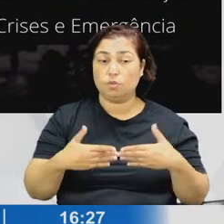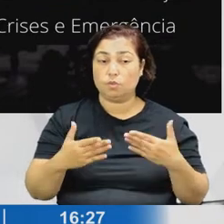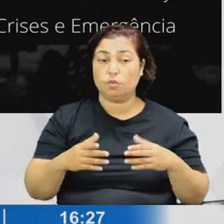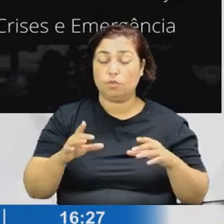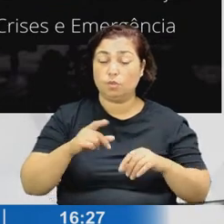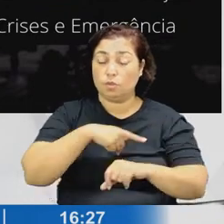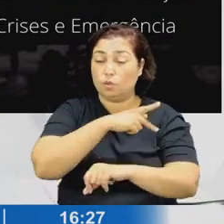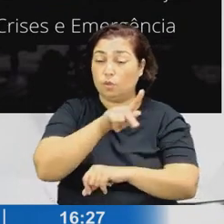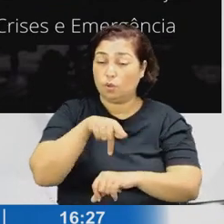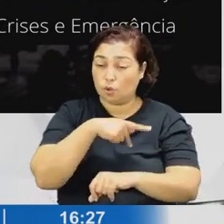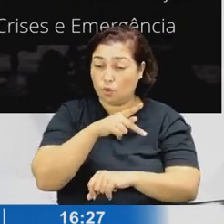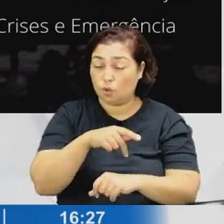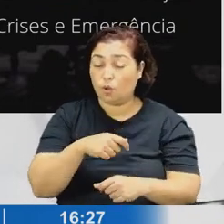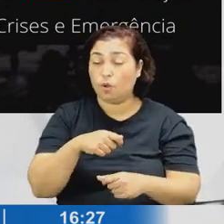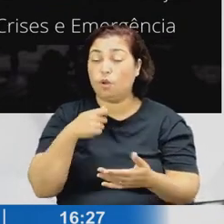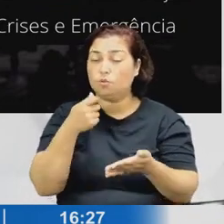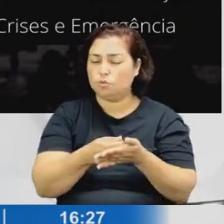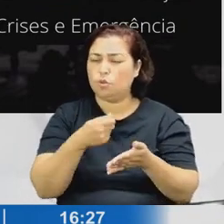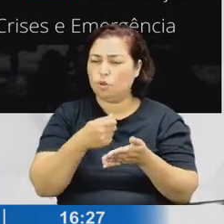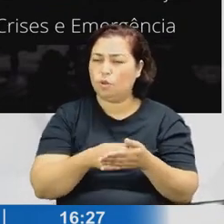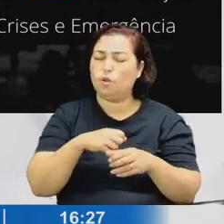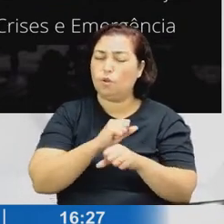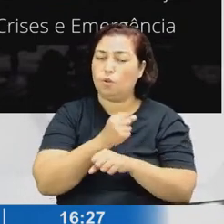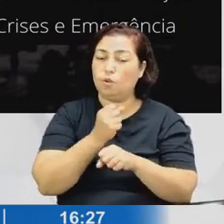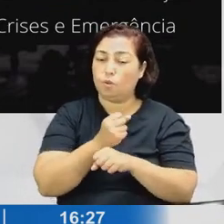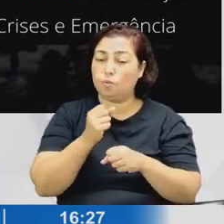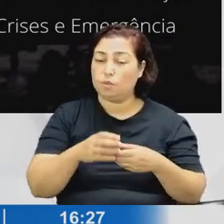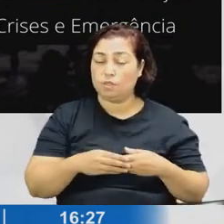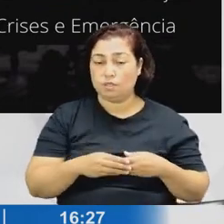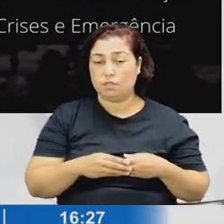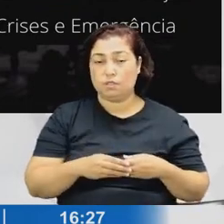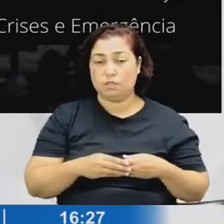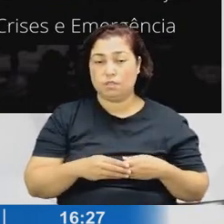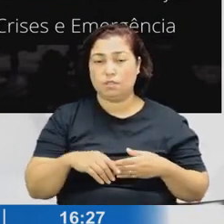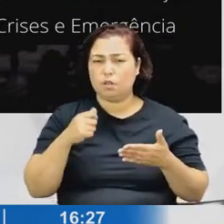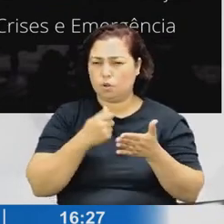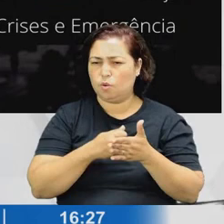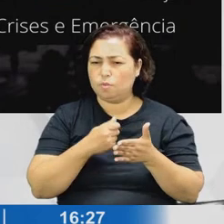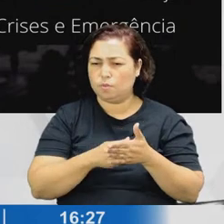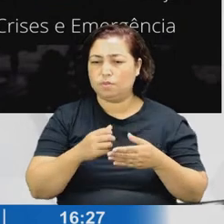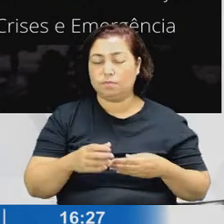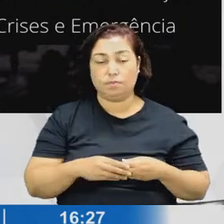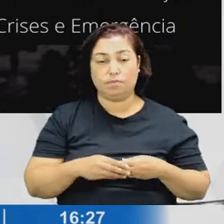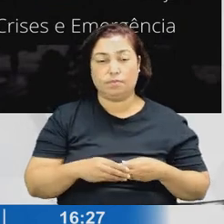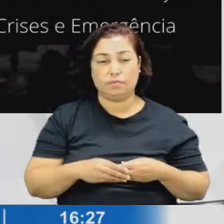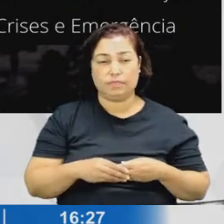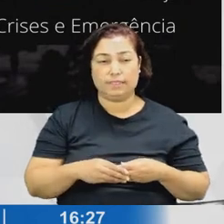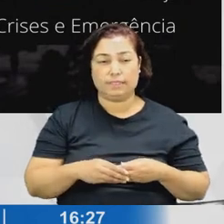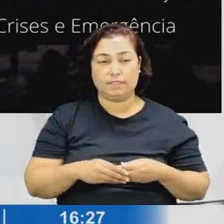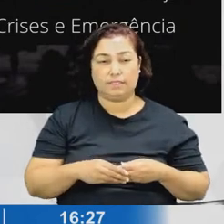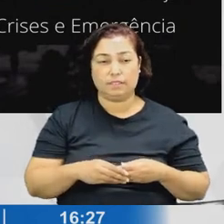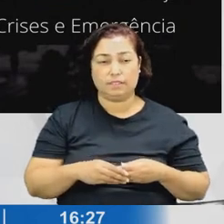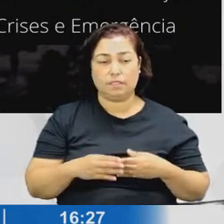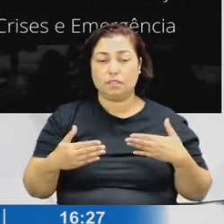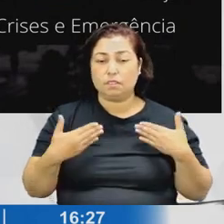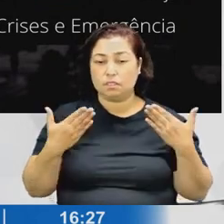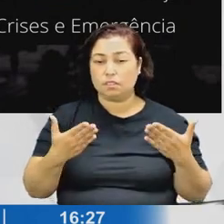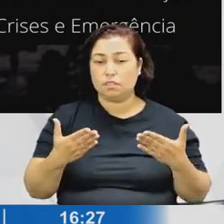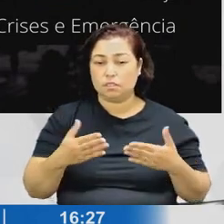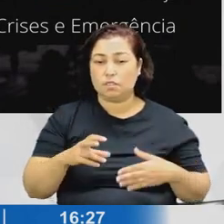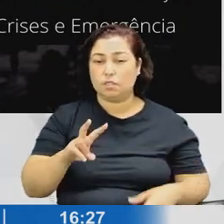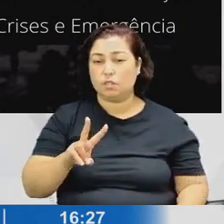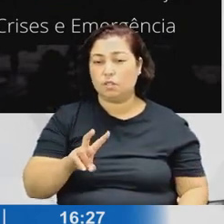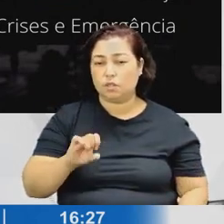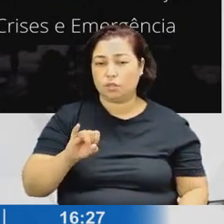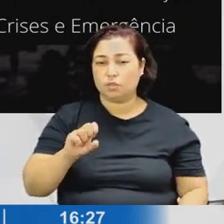essa Praça quando termina essa obra essa obra vai ser importante mas é o realizador cara que quer realizar as coisas né e passa esse perfil e tem